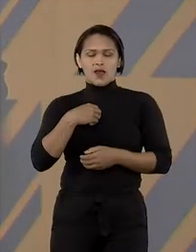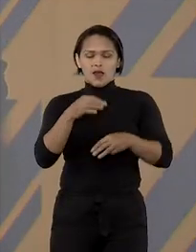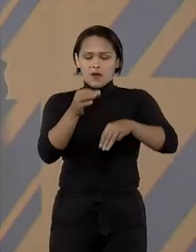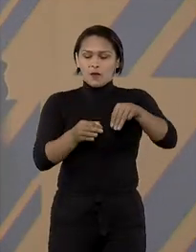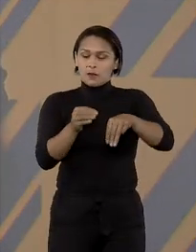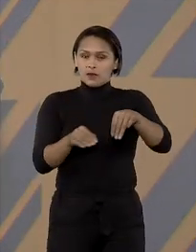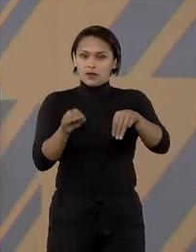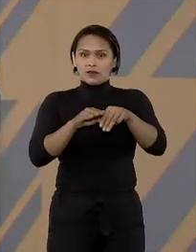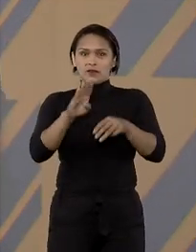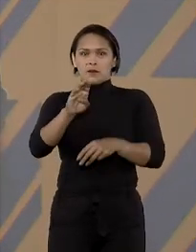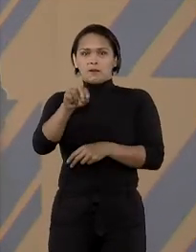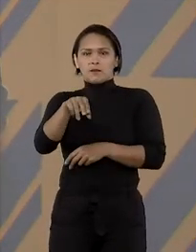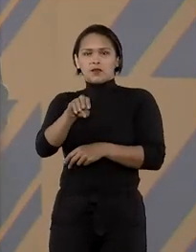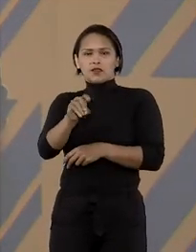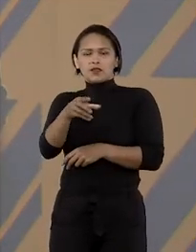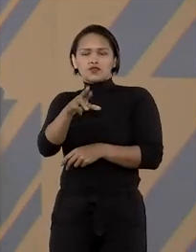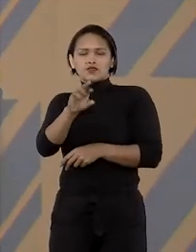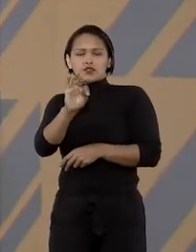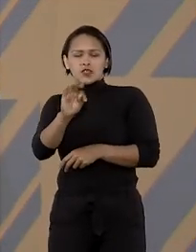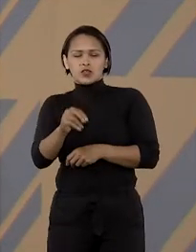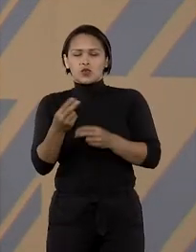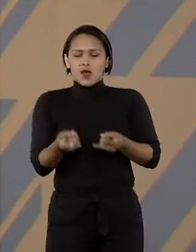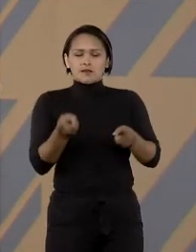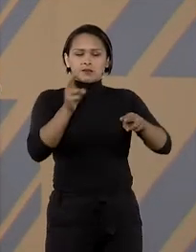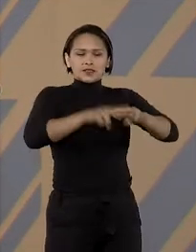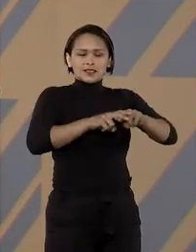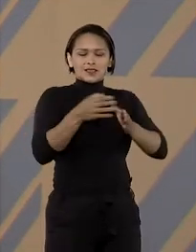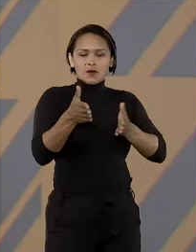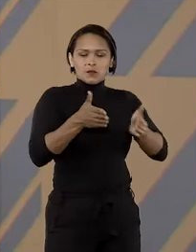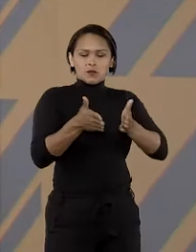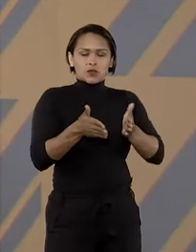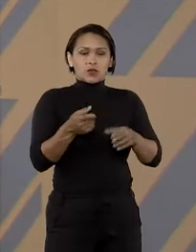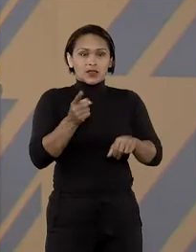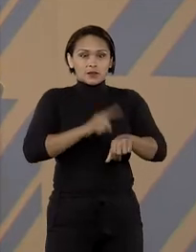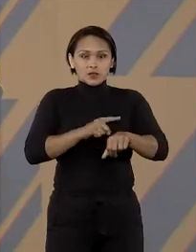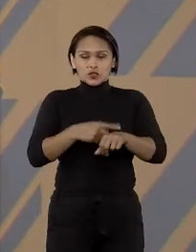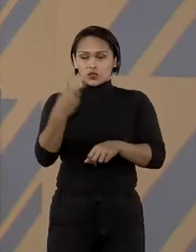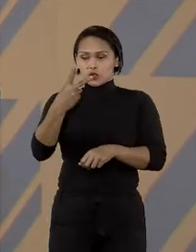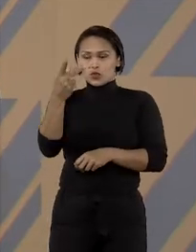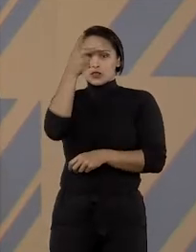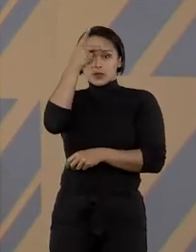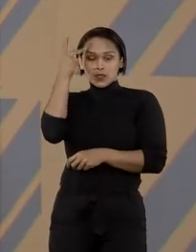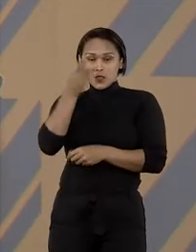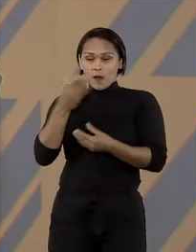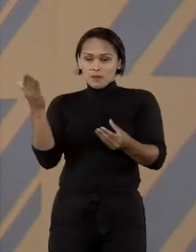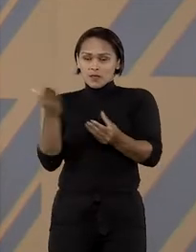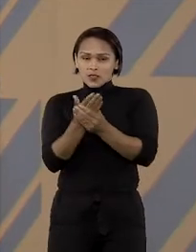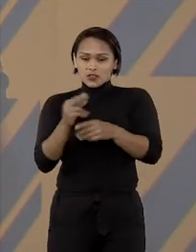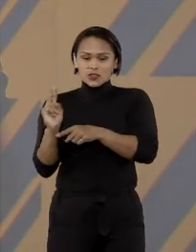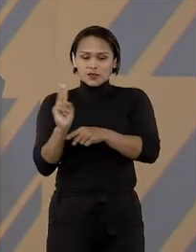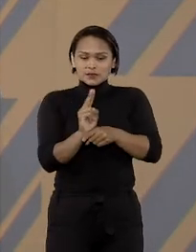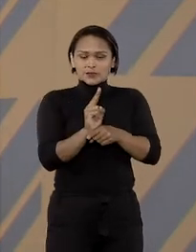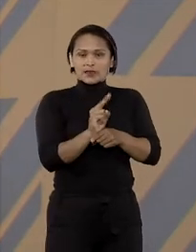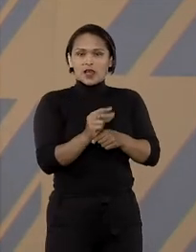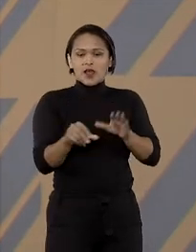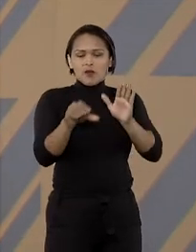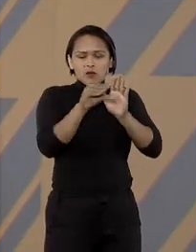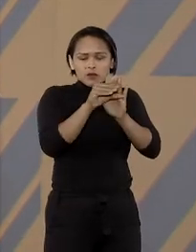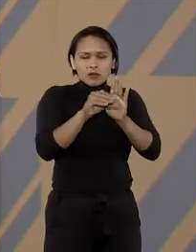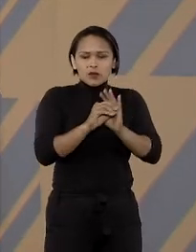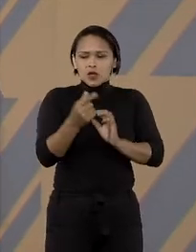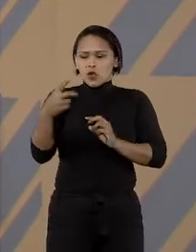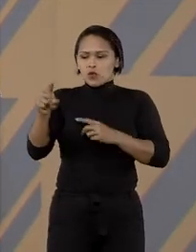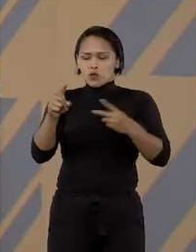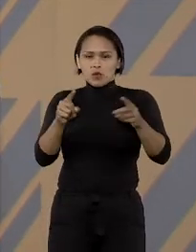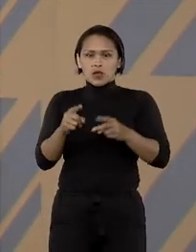Olá! O ministro Benedito Gonçalves determinou a prisão preventiva de duas pessoas e aplicou medidas cautelares a uma outra, todas suspeitas